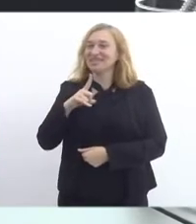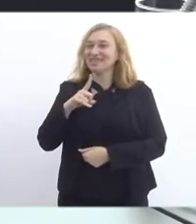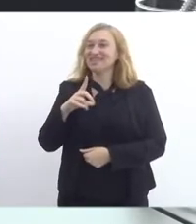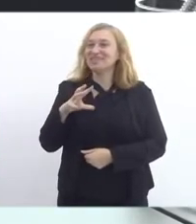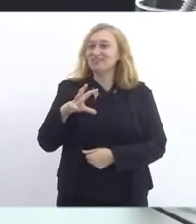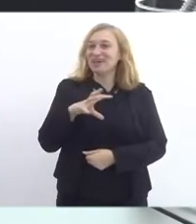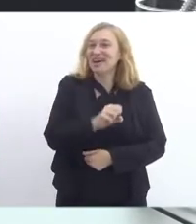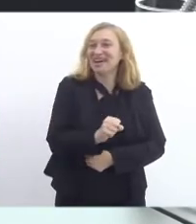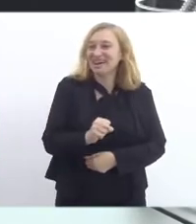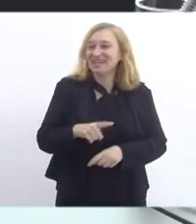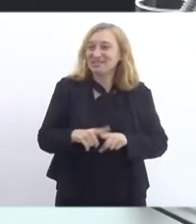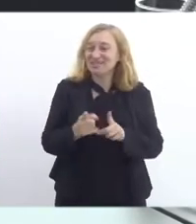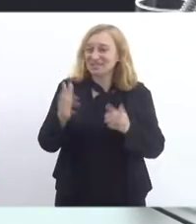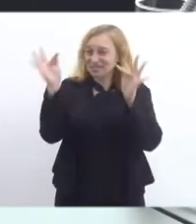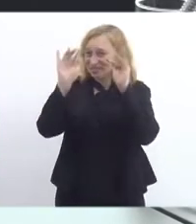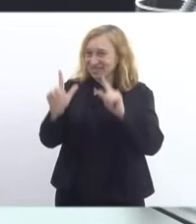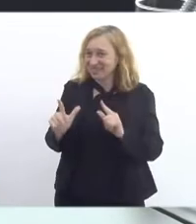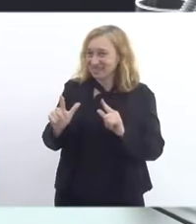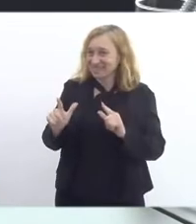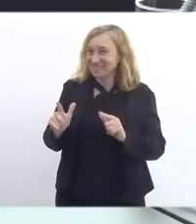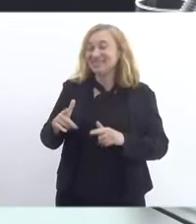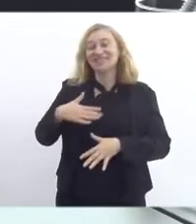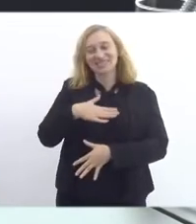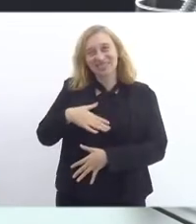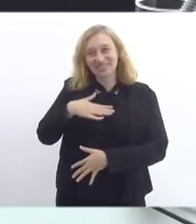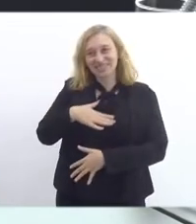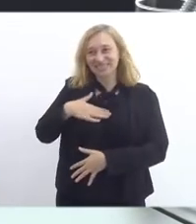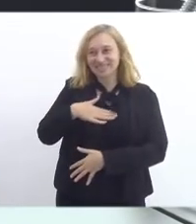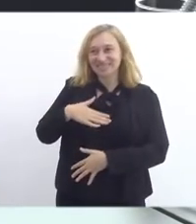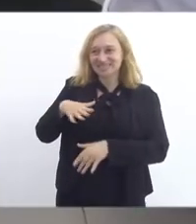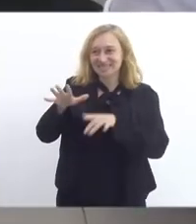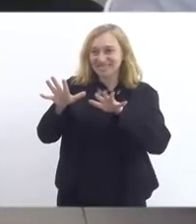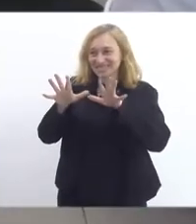feliz de tê-las. Gosto muito das aias.